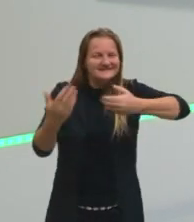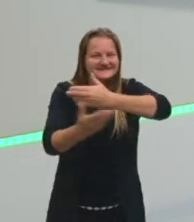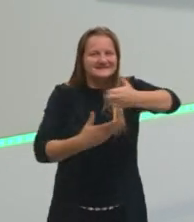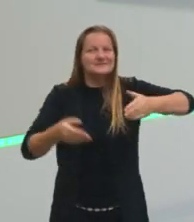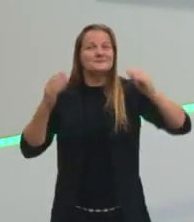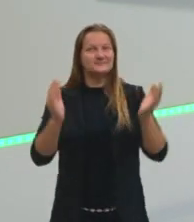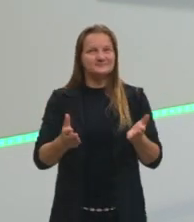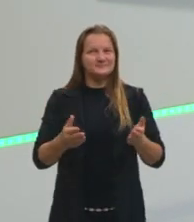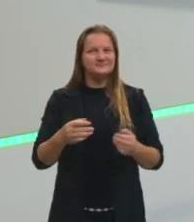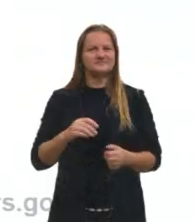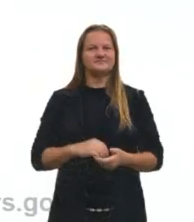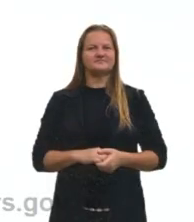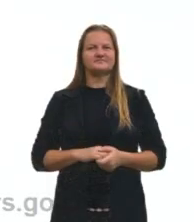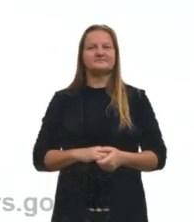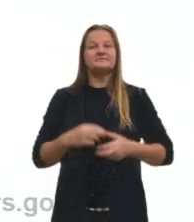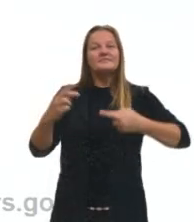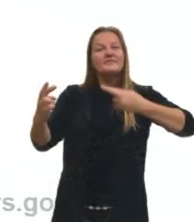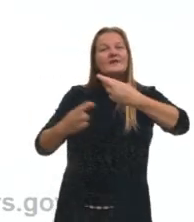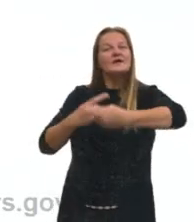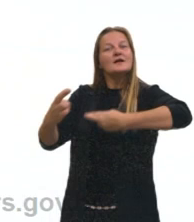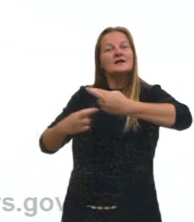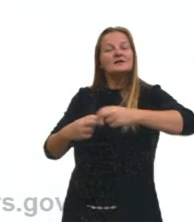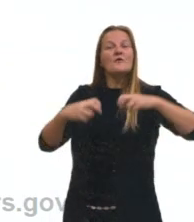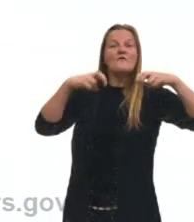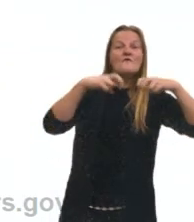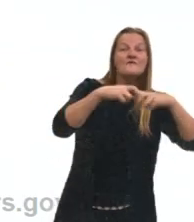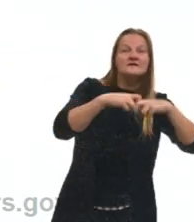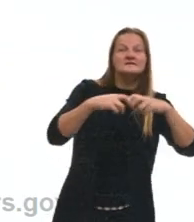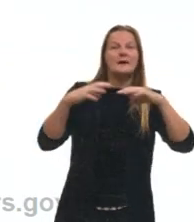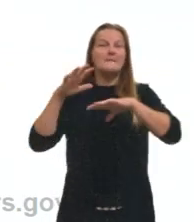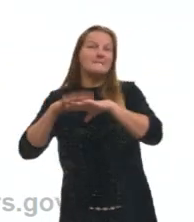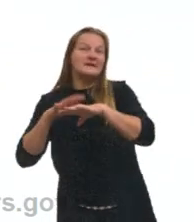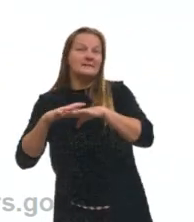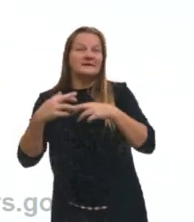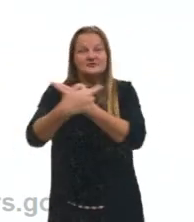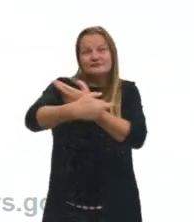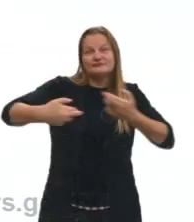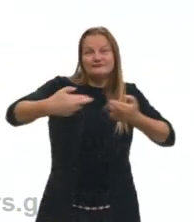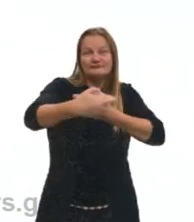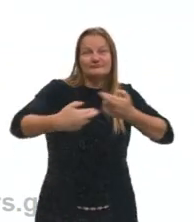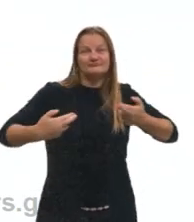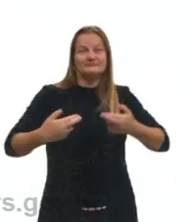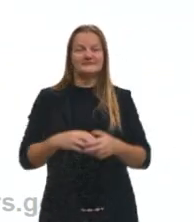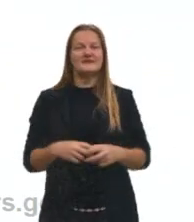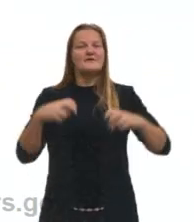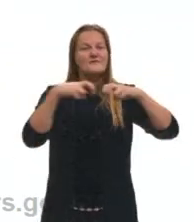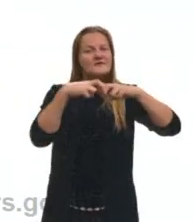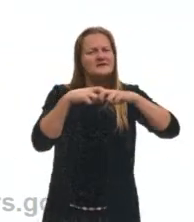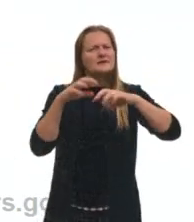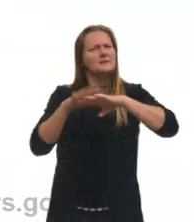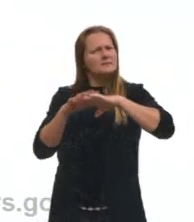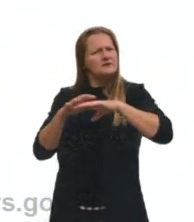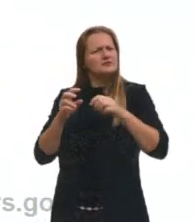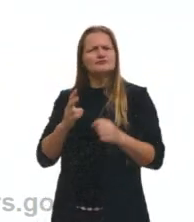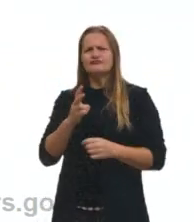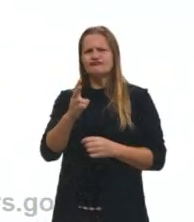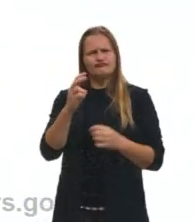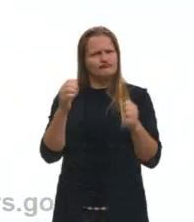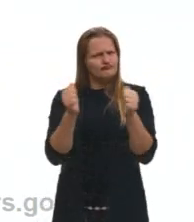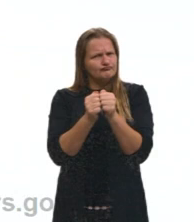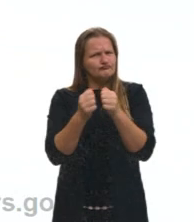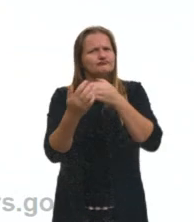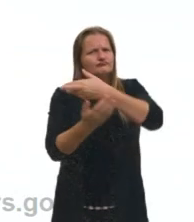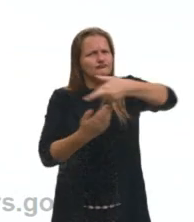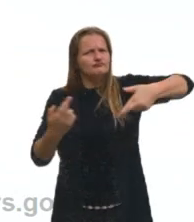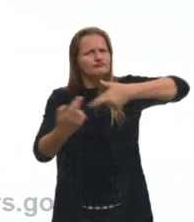gente vai conversar um pouquinho sobre a relação entre a física EA matemática certo a física EA matemática como vocês já devem